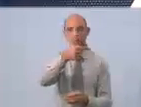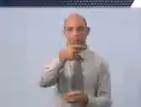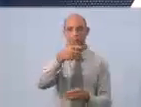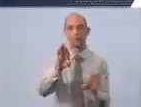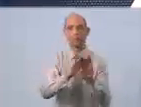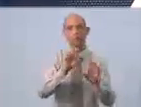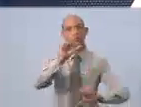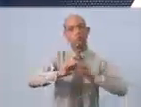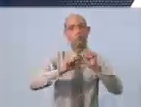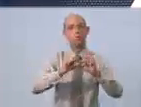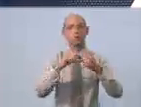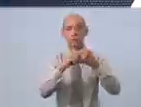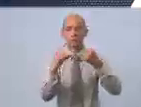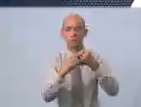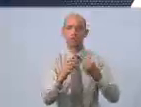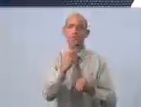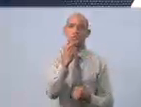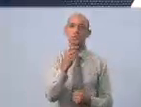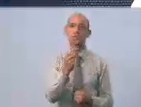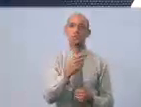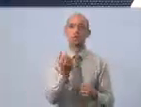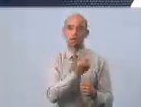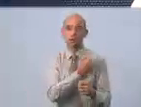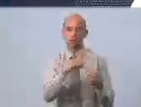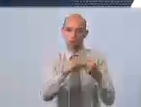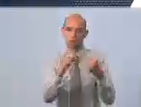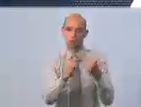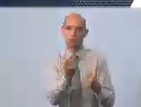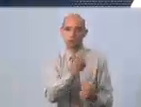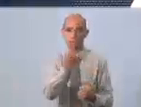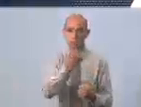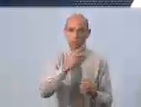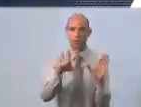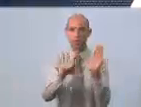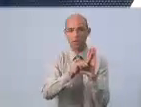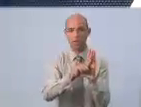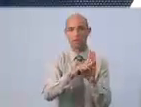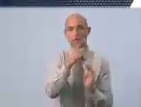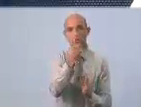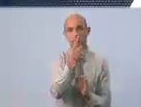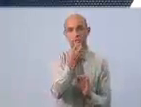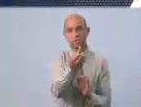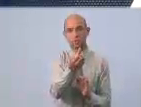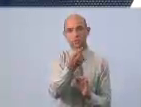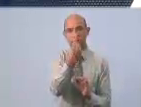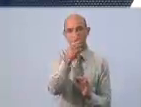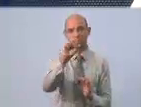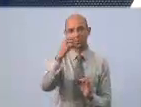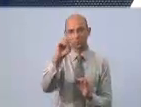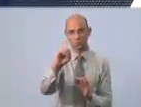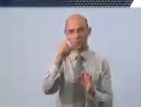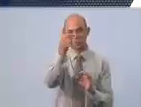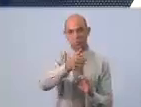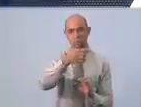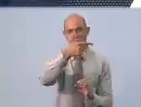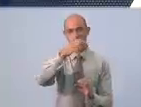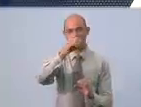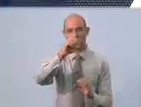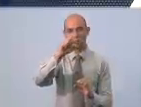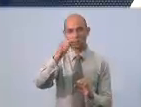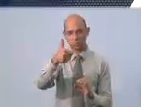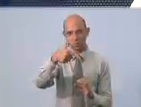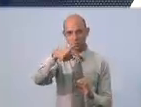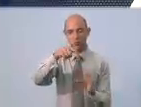4.729/2012. Altera o inciso 5º do artigo 1º da lei número 6.280, de 9/8/2007, que dispõe